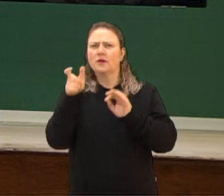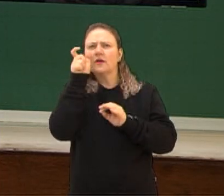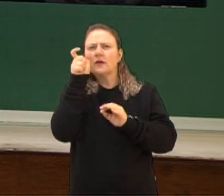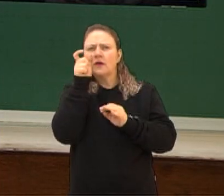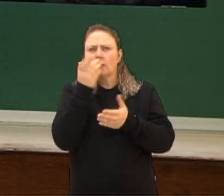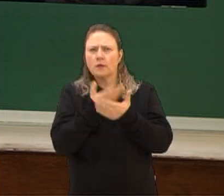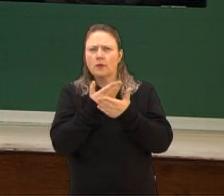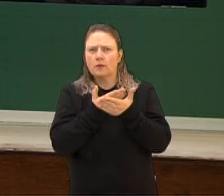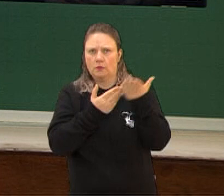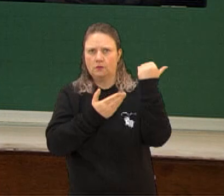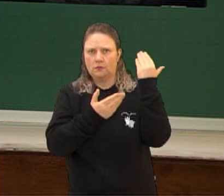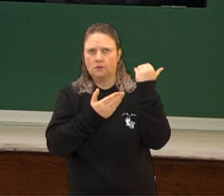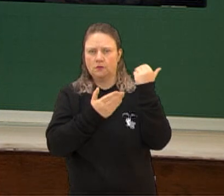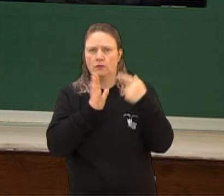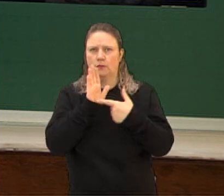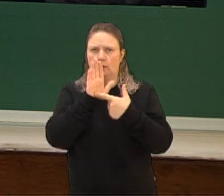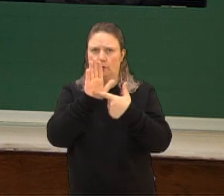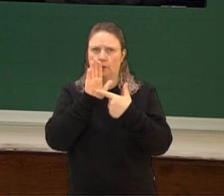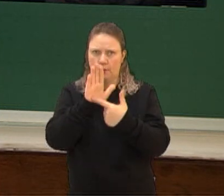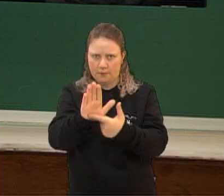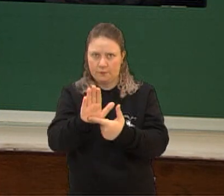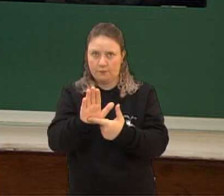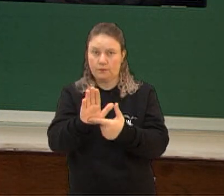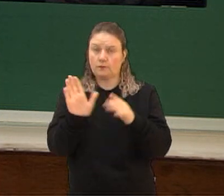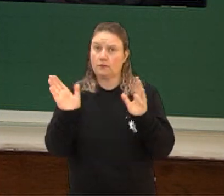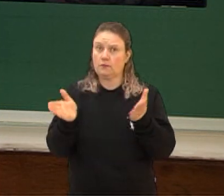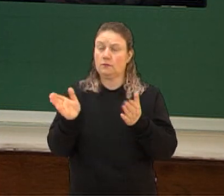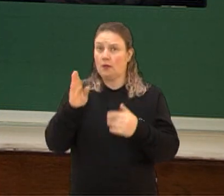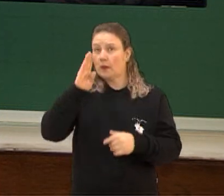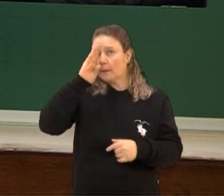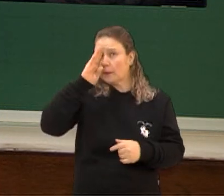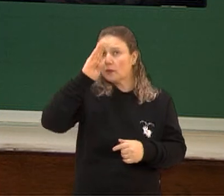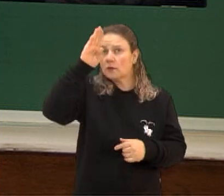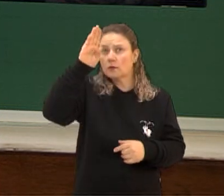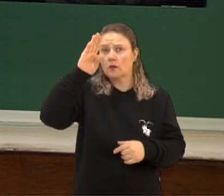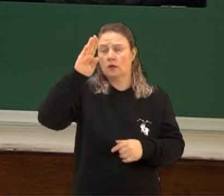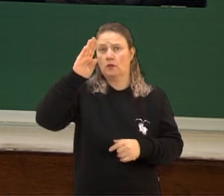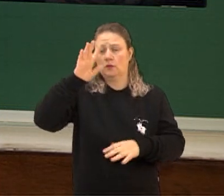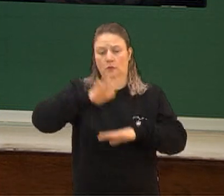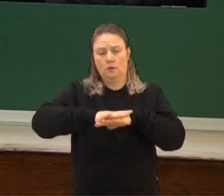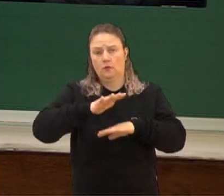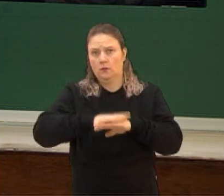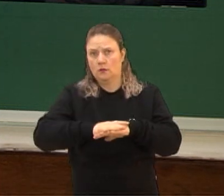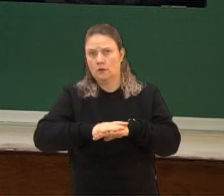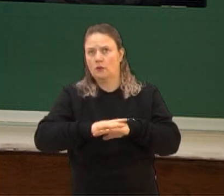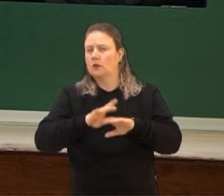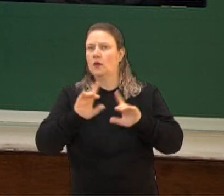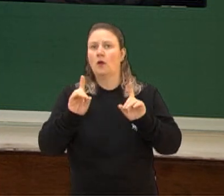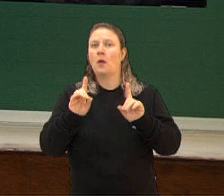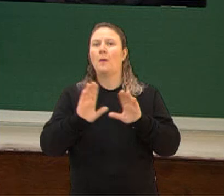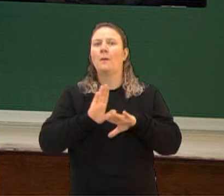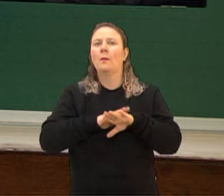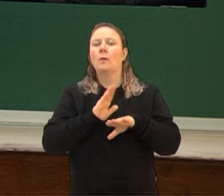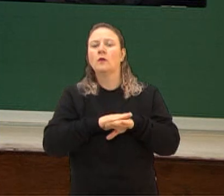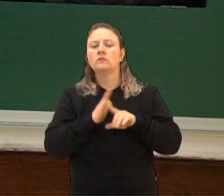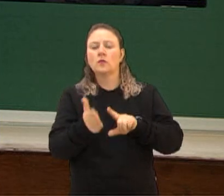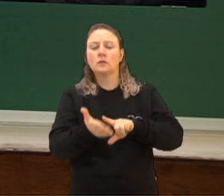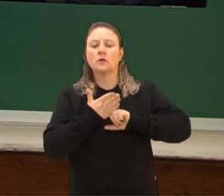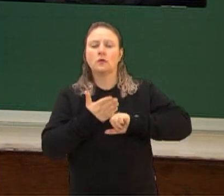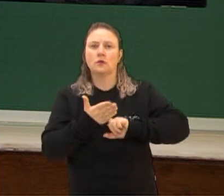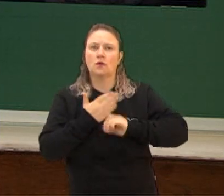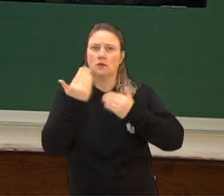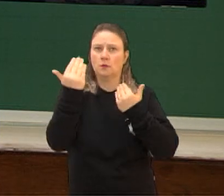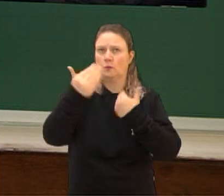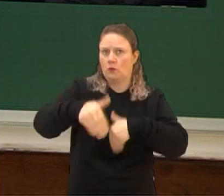principais prismas no sentido de cobrança, tá? Não é principal na matemática, ele é principalmente esses prismas são cobrados lá dentro